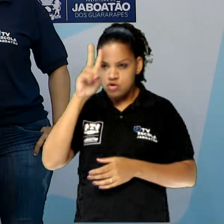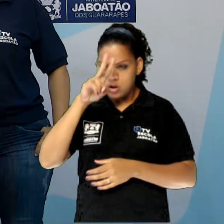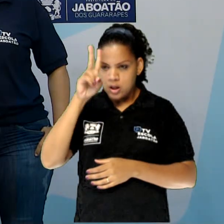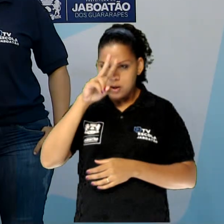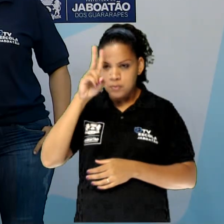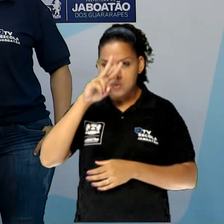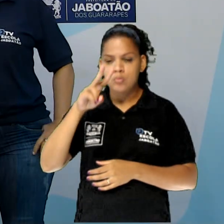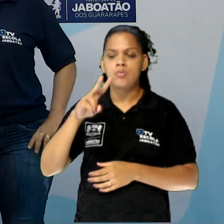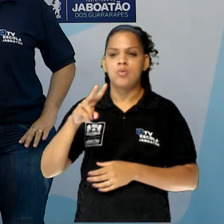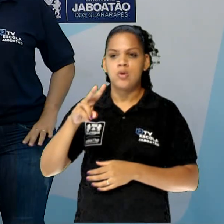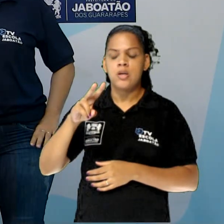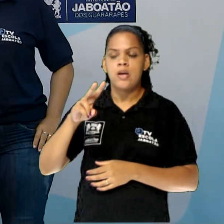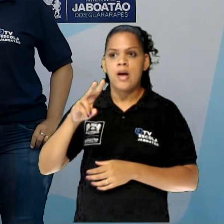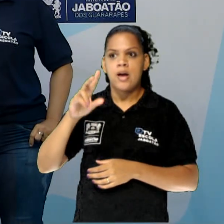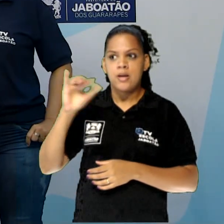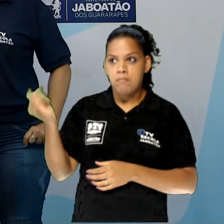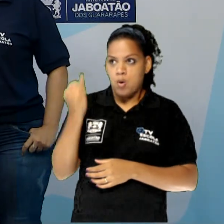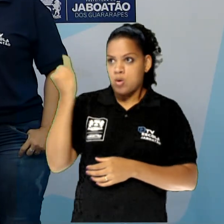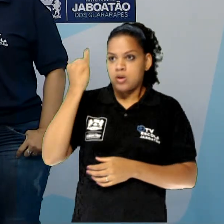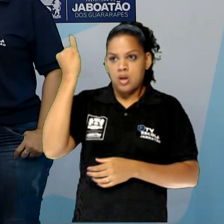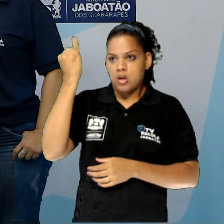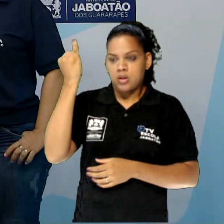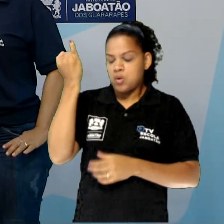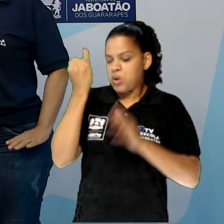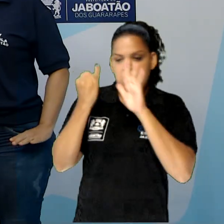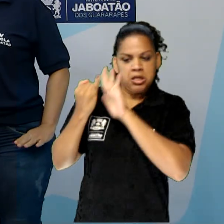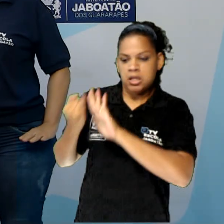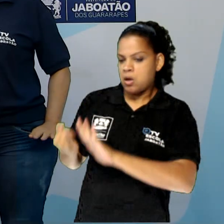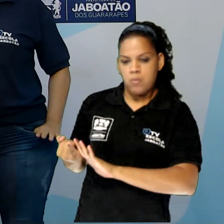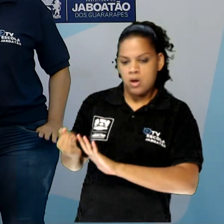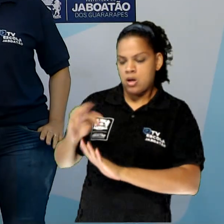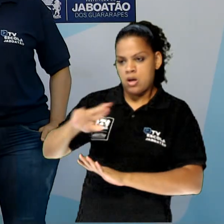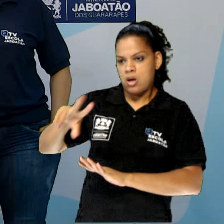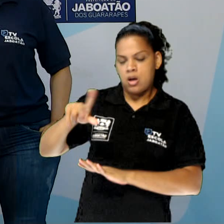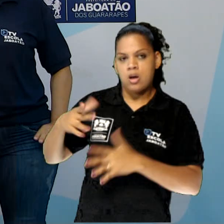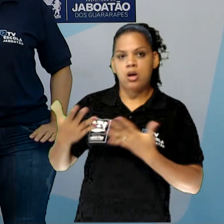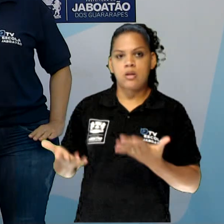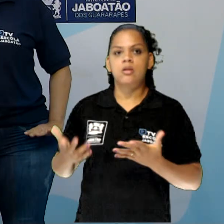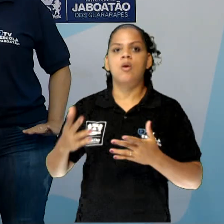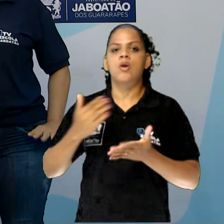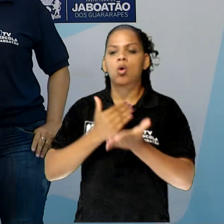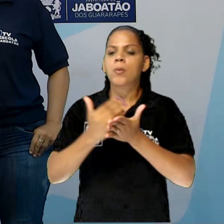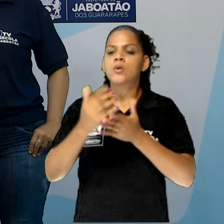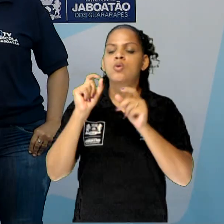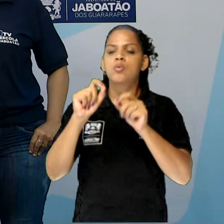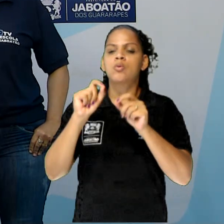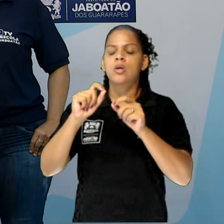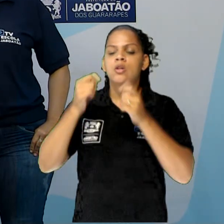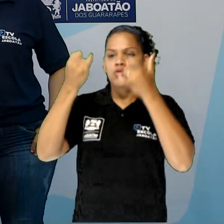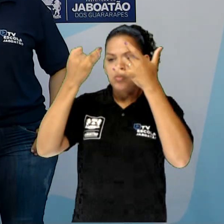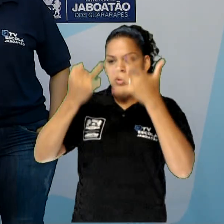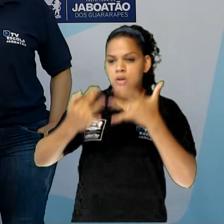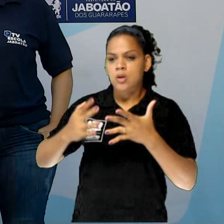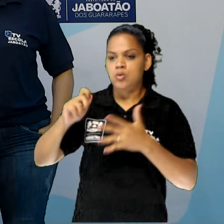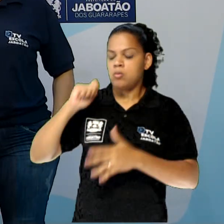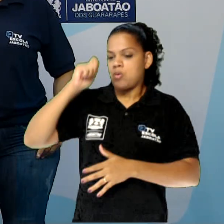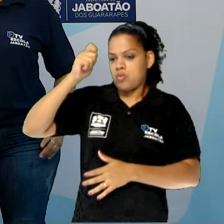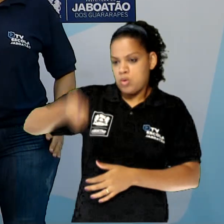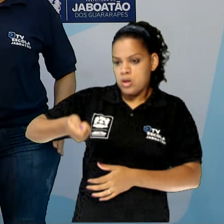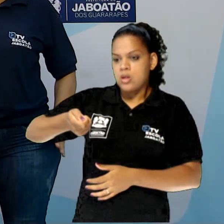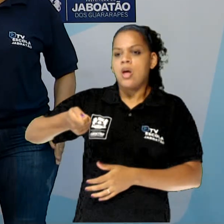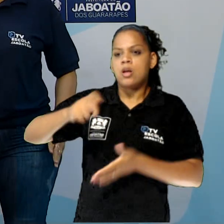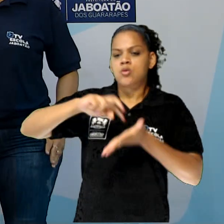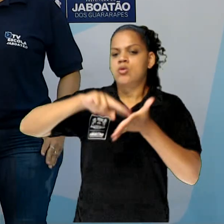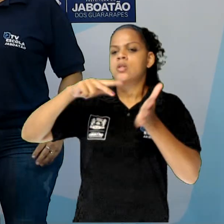nós lemos? Ele começou com a questão da argumentação de autoridade, ou seja, baseado o significado por